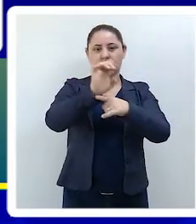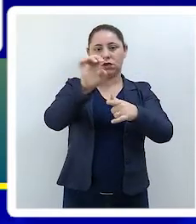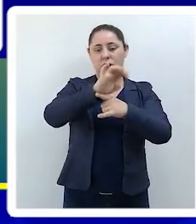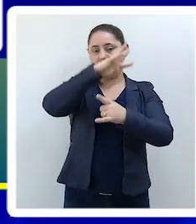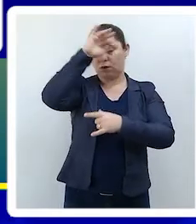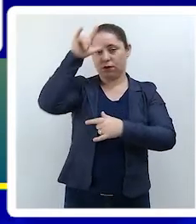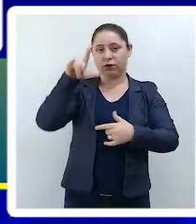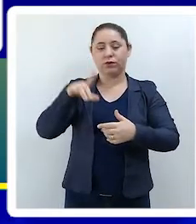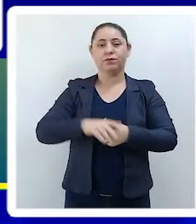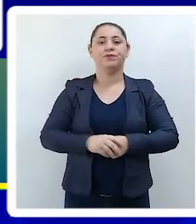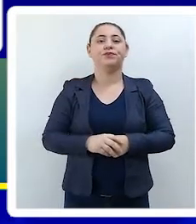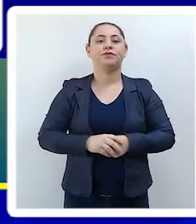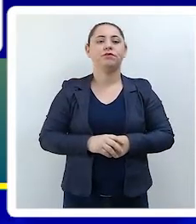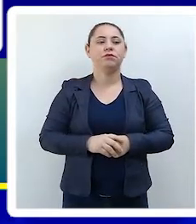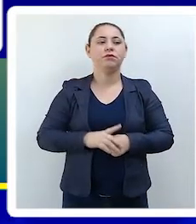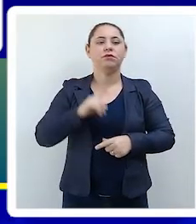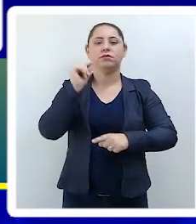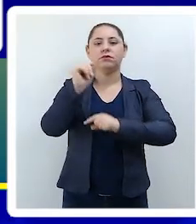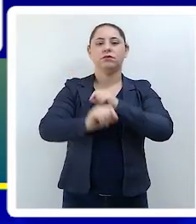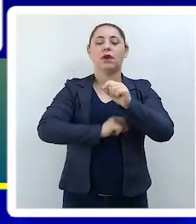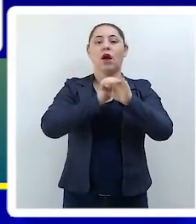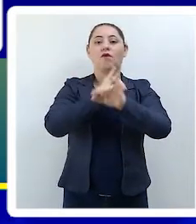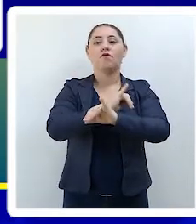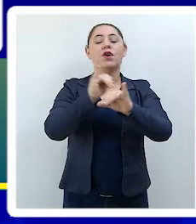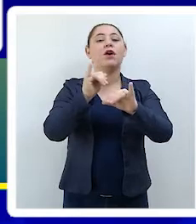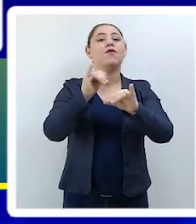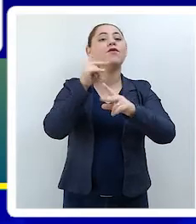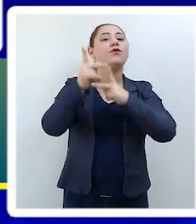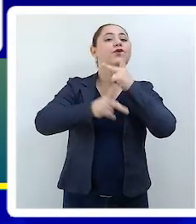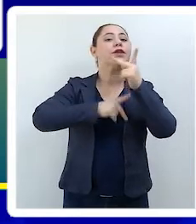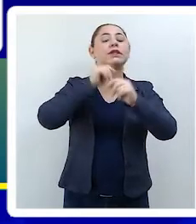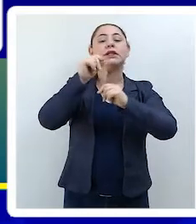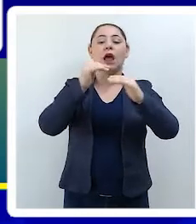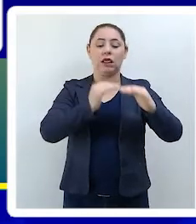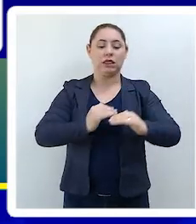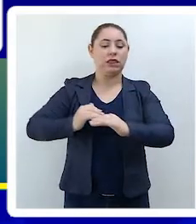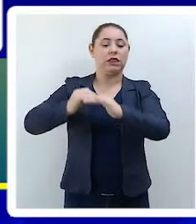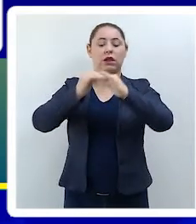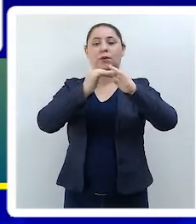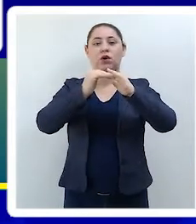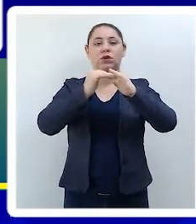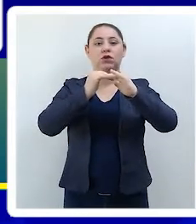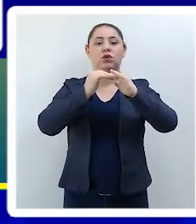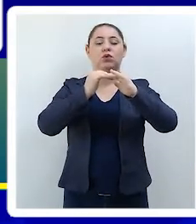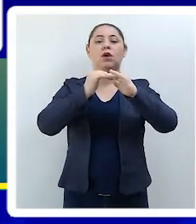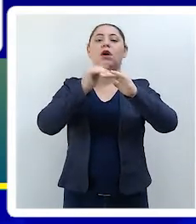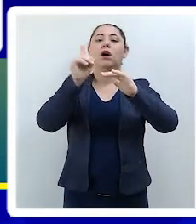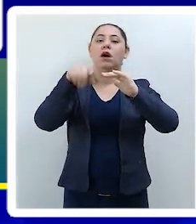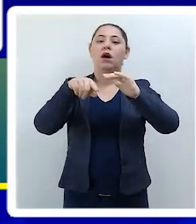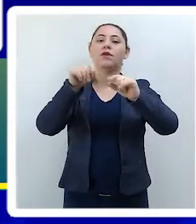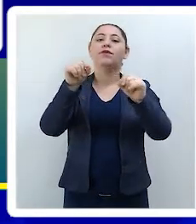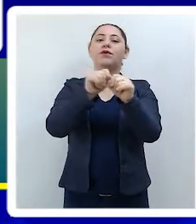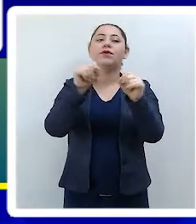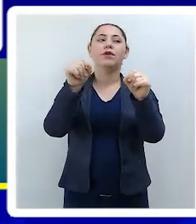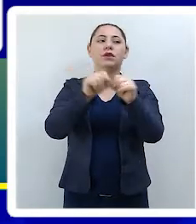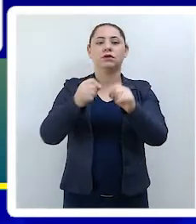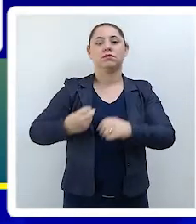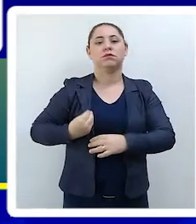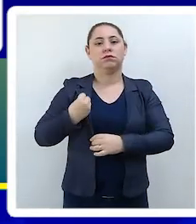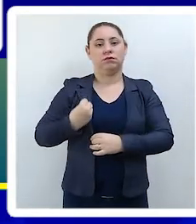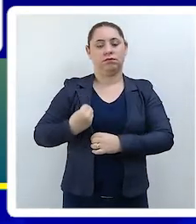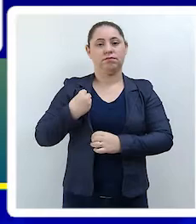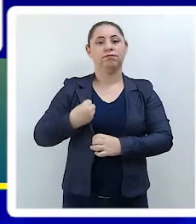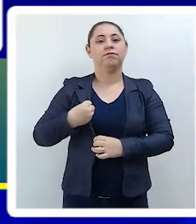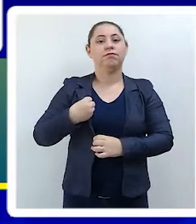todo o estado de Mato Grosso do Sul para dizer que a democracia e a igualdade, ela se faz